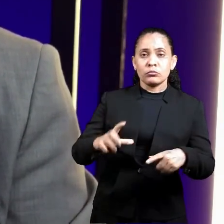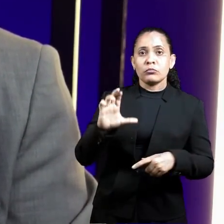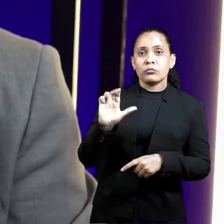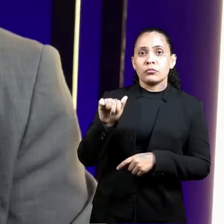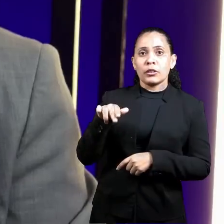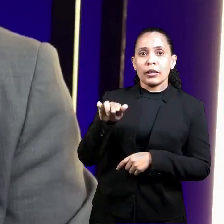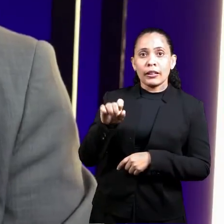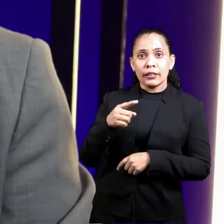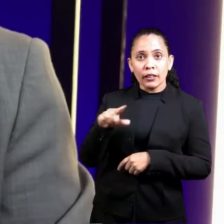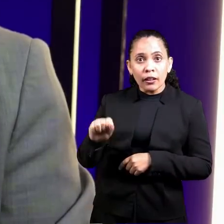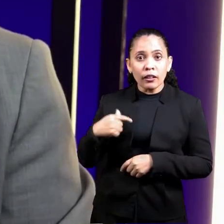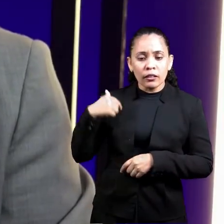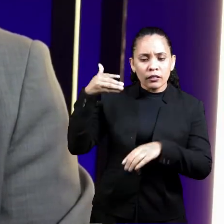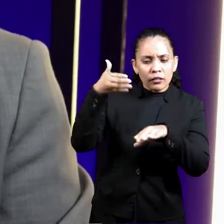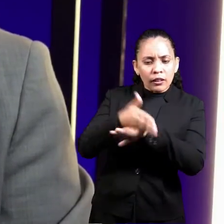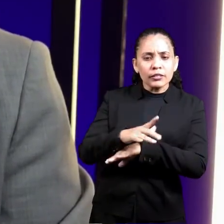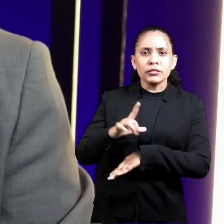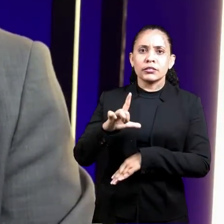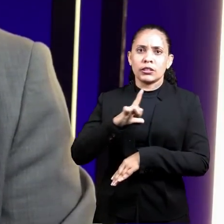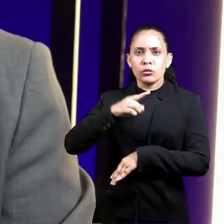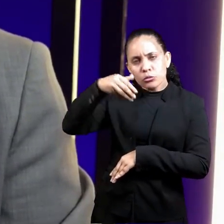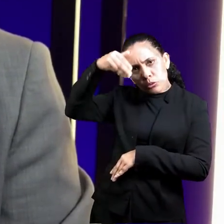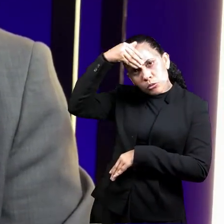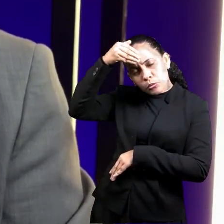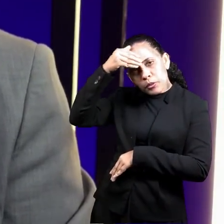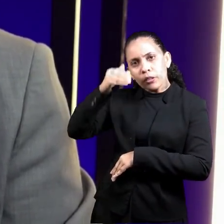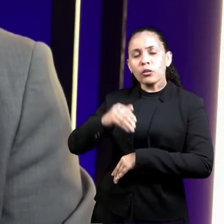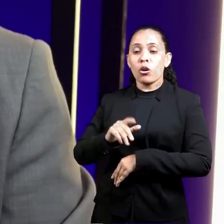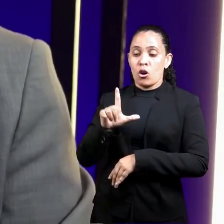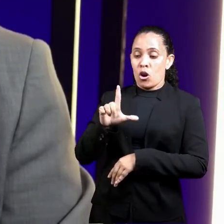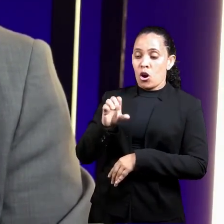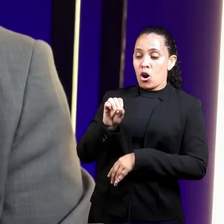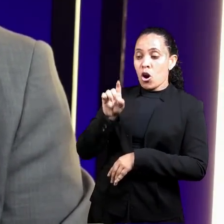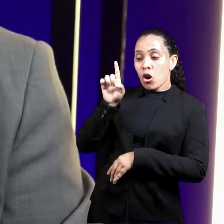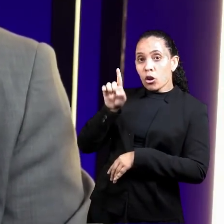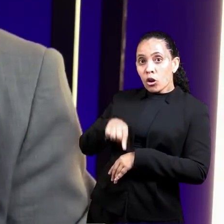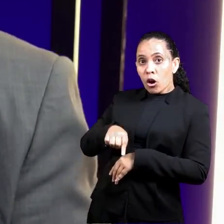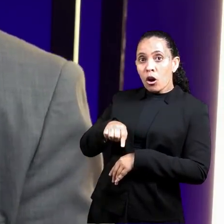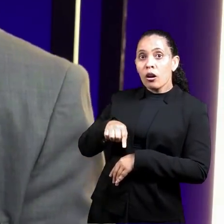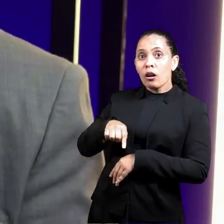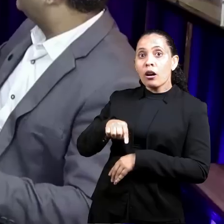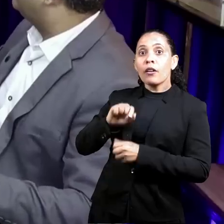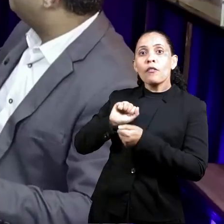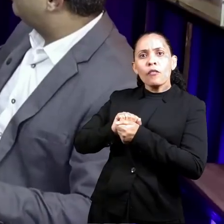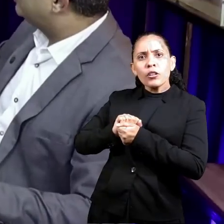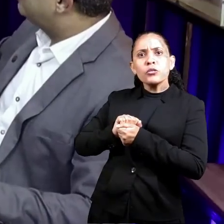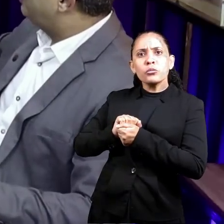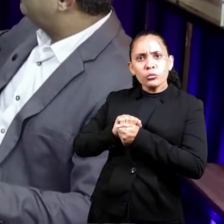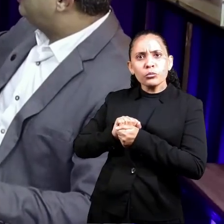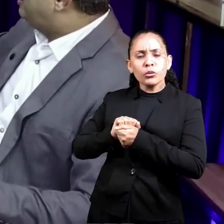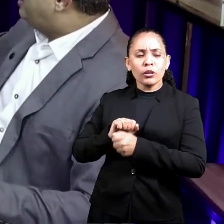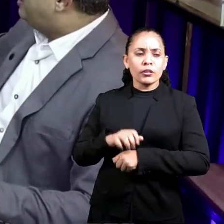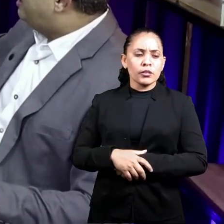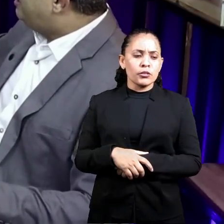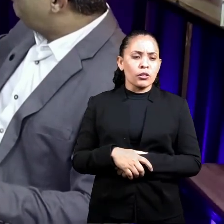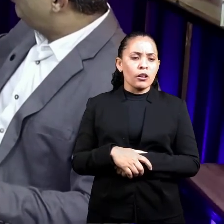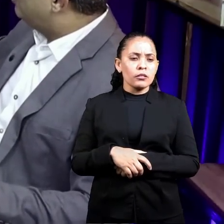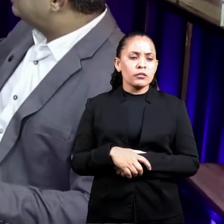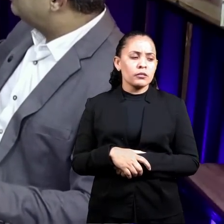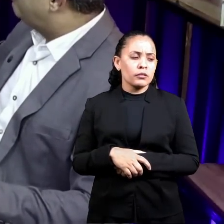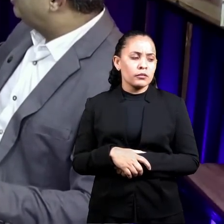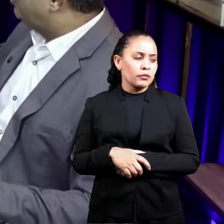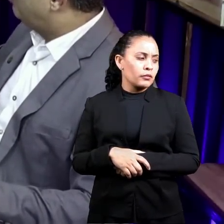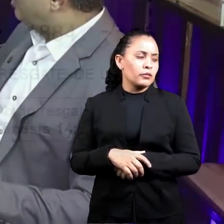novamente. Há um dos seus sobrinhos, que é Ló, que vai com ele. Interessante que a Bíblia diz, e o quadro está aqui para nós também,